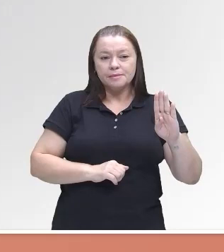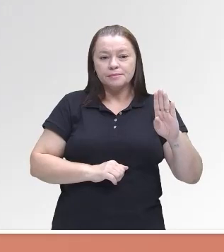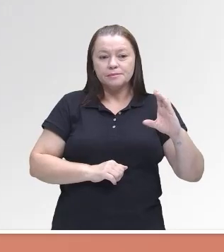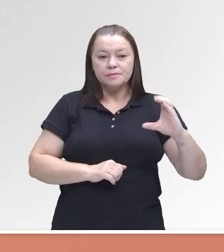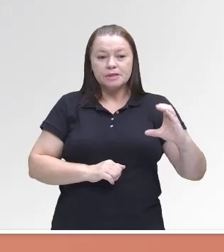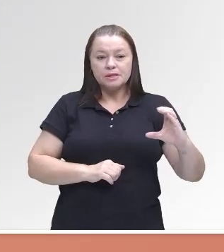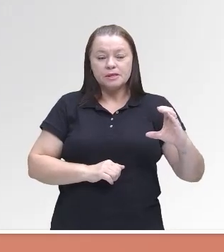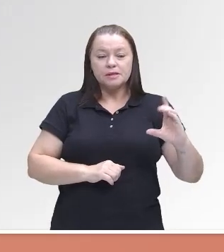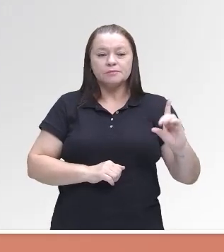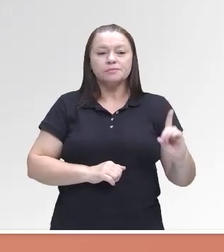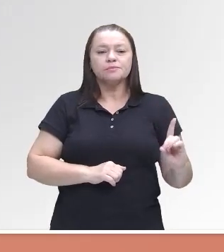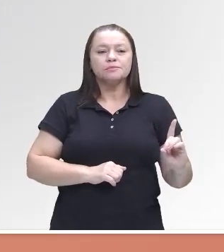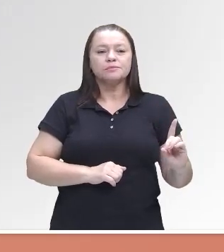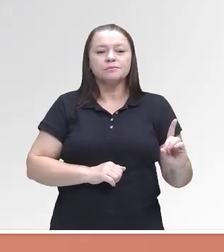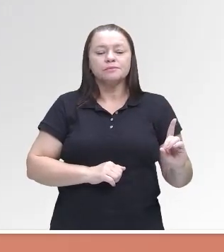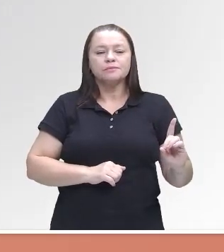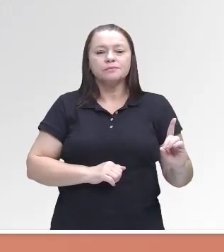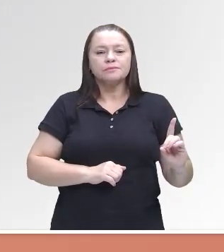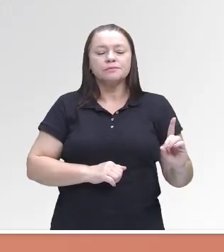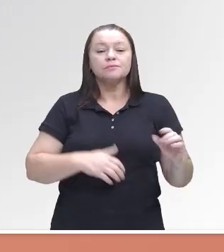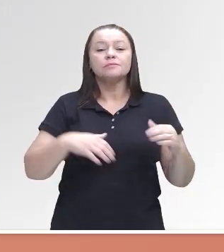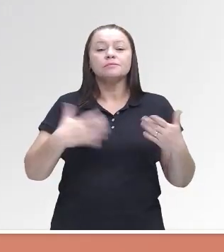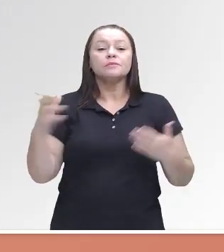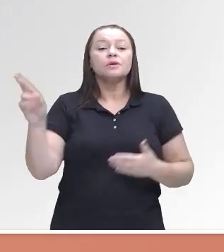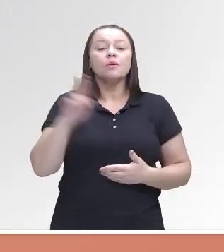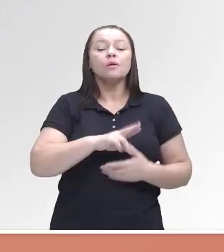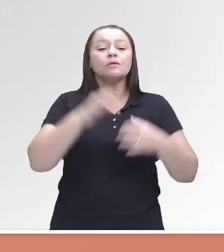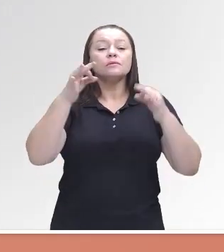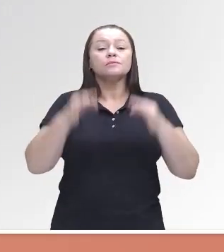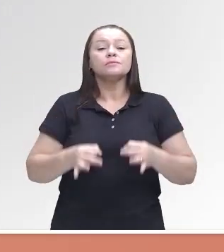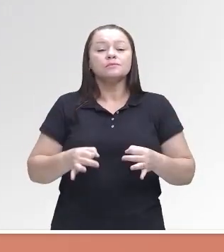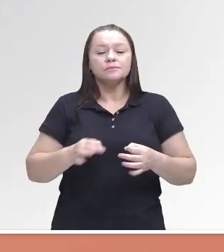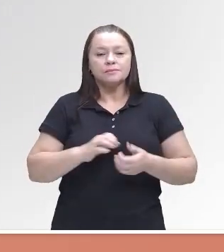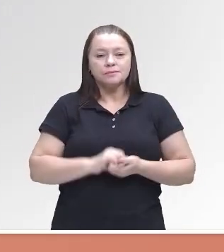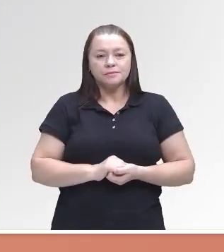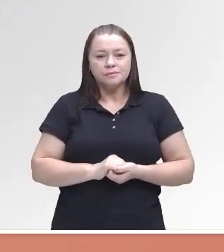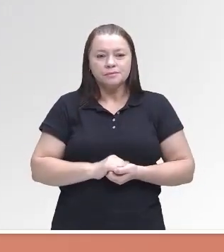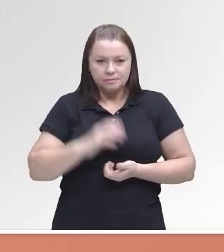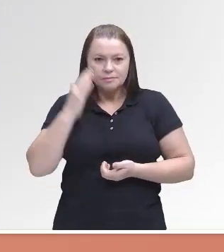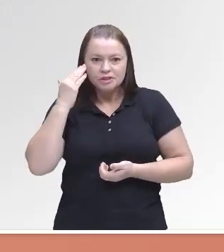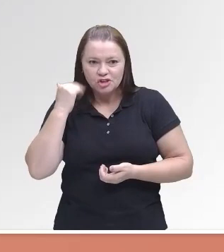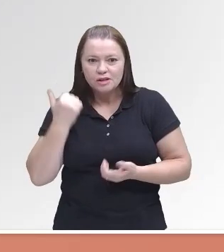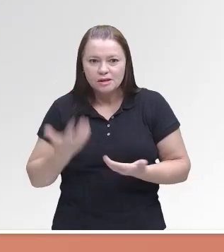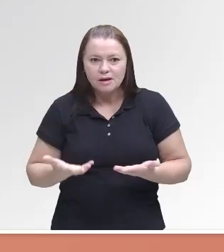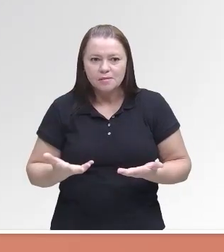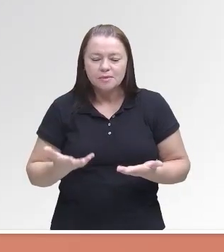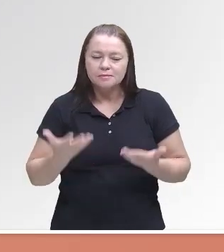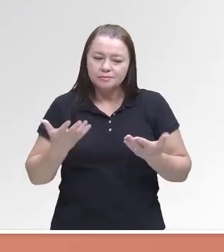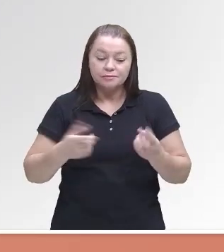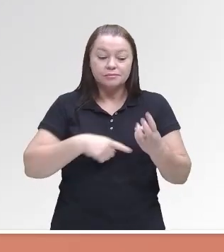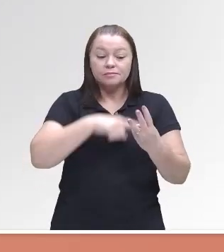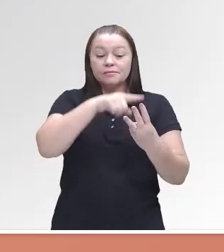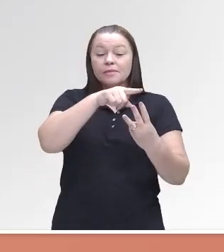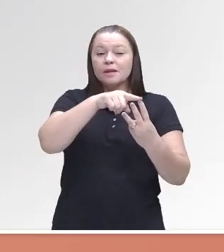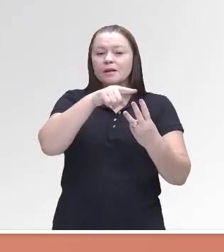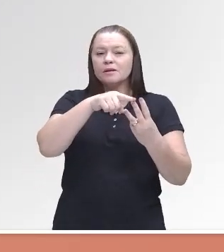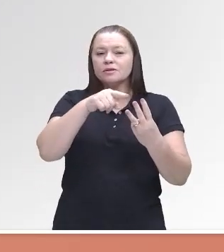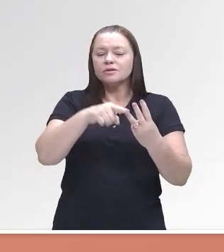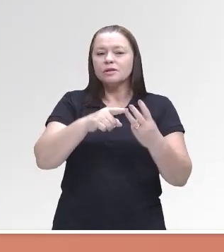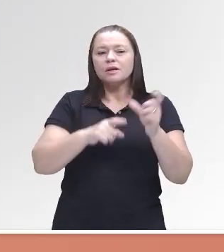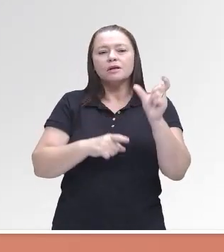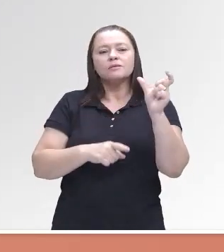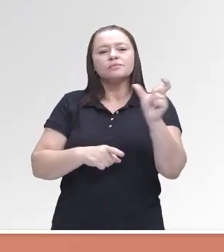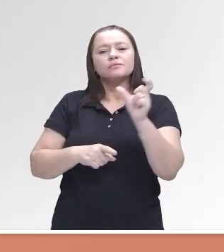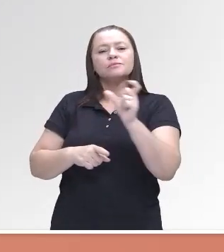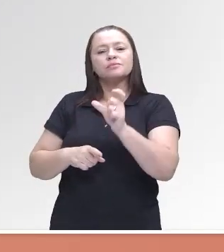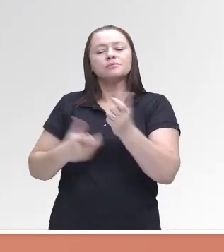monossílabas, polissílabas ou trissílabas. Já sabem? As 3 palavrinhas que nós acabamos de